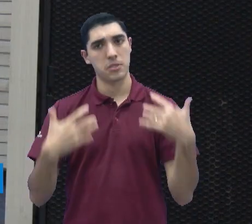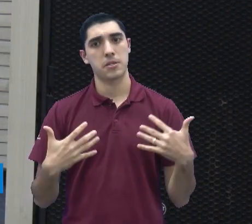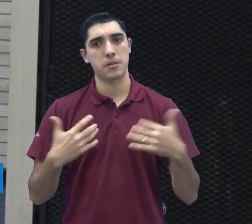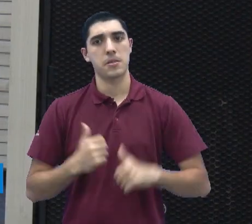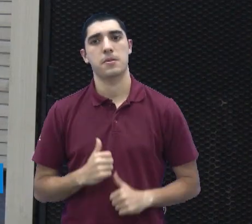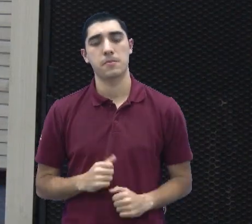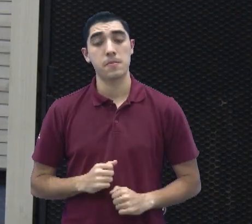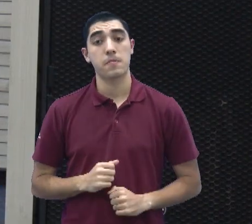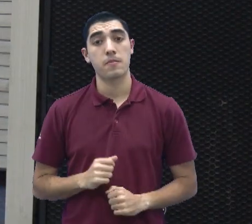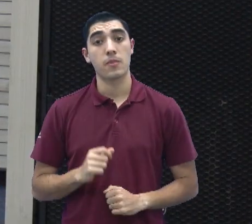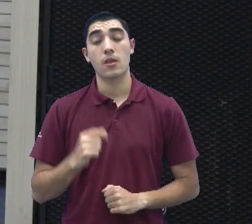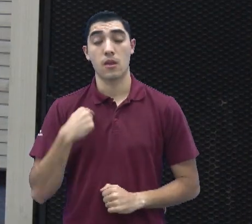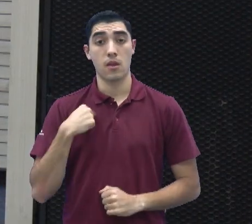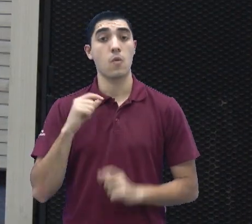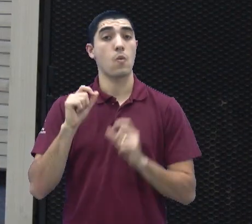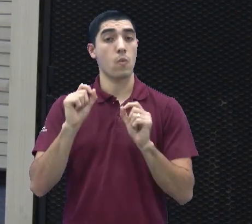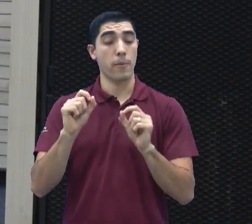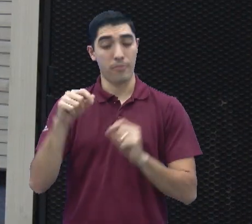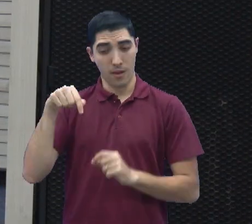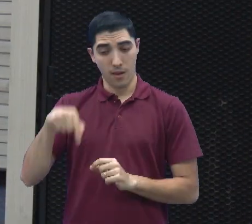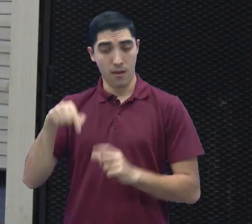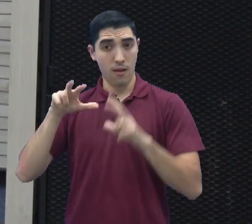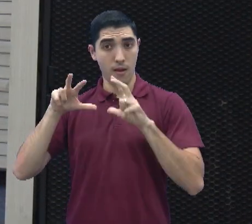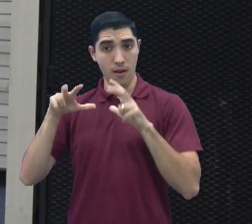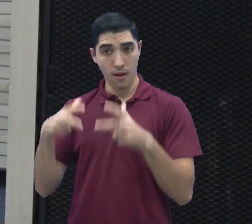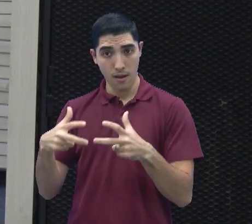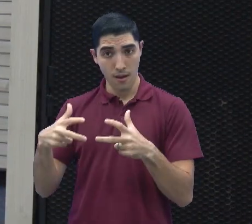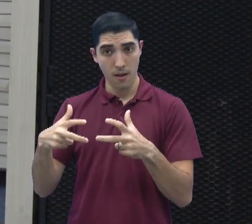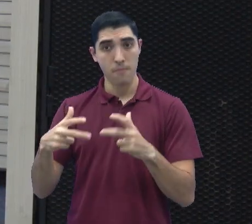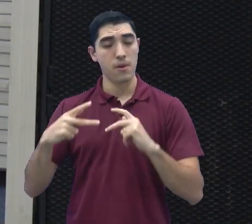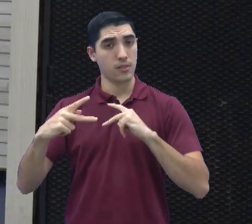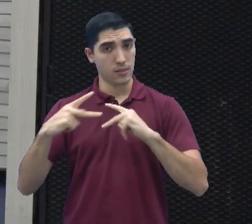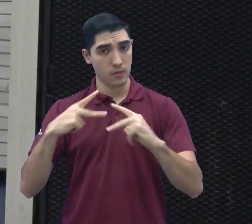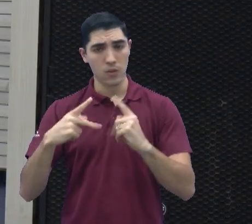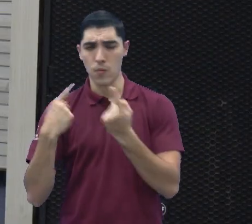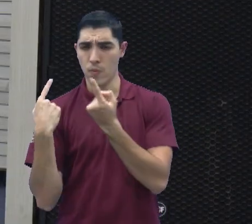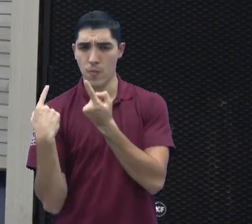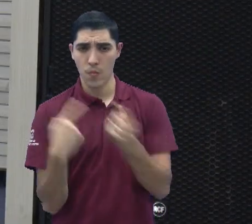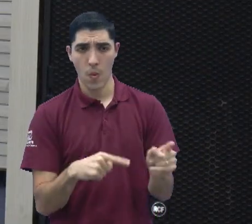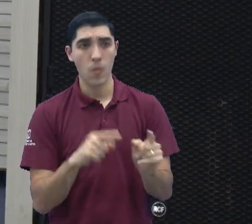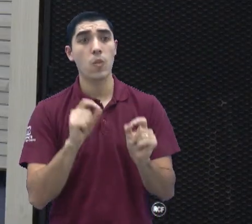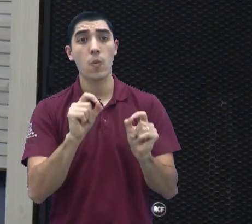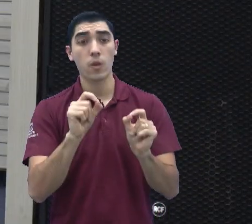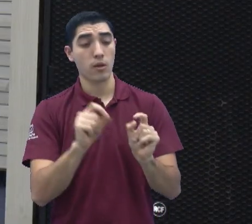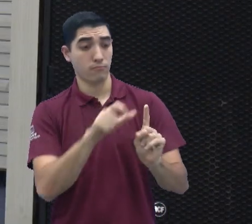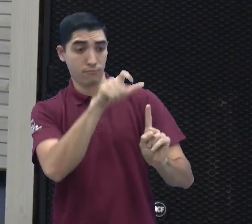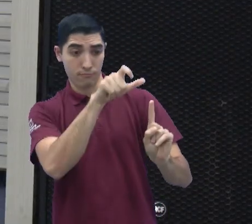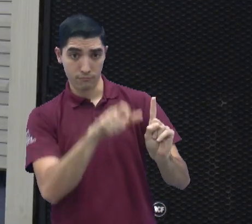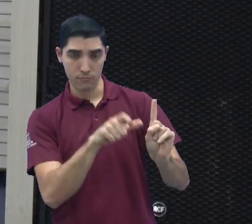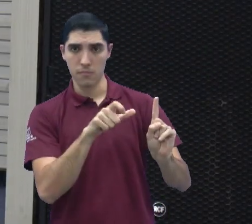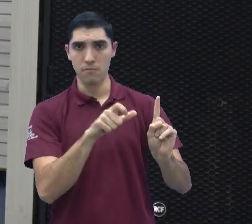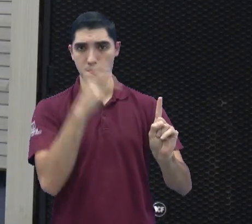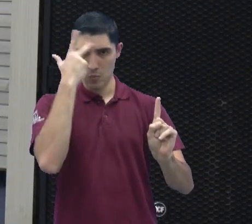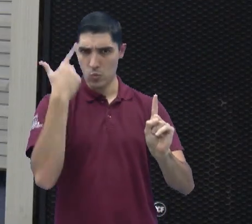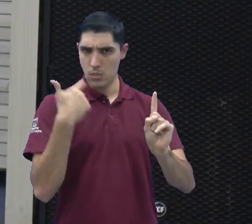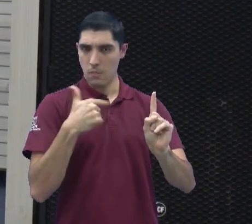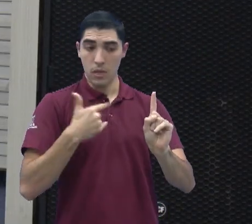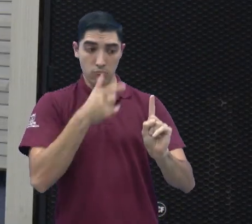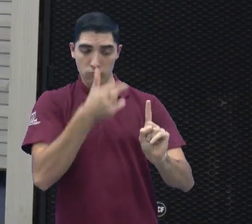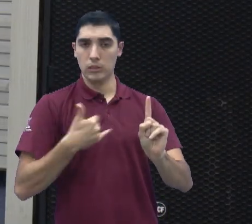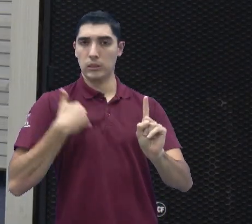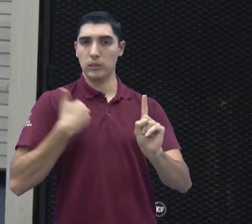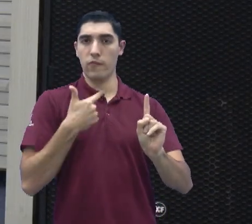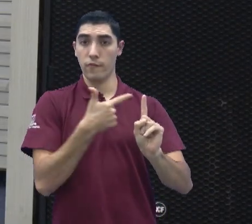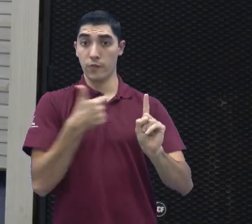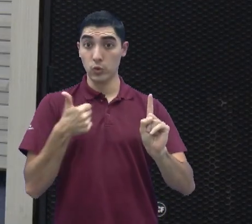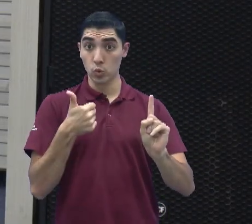o repúdio dessa casa contra a demissão de um trabalhador de 21 anos de